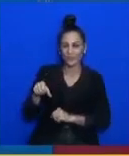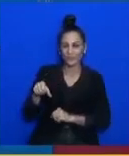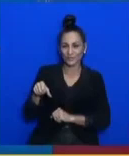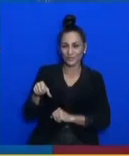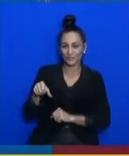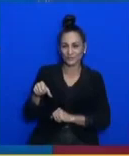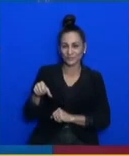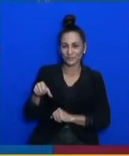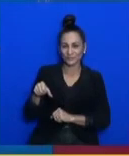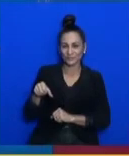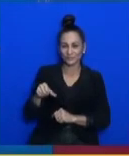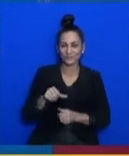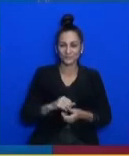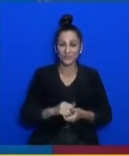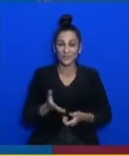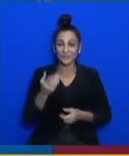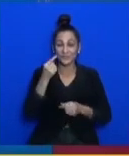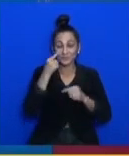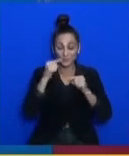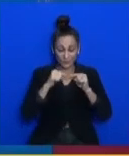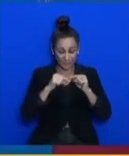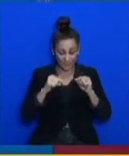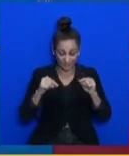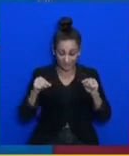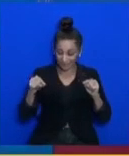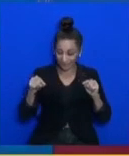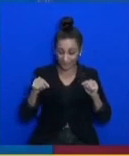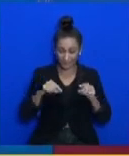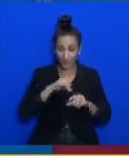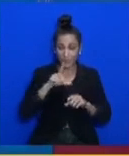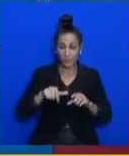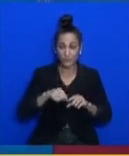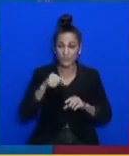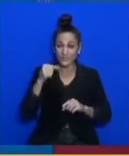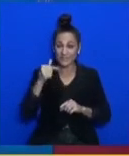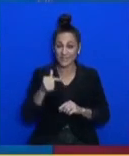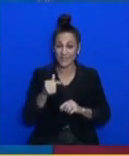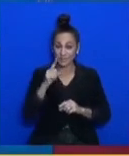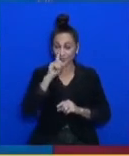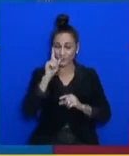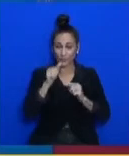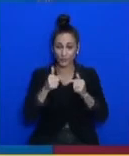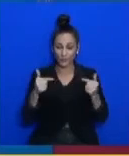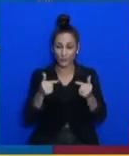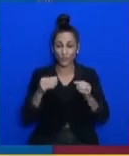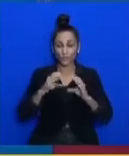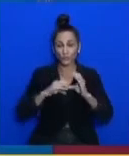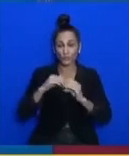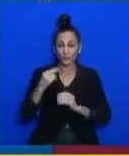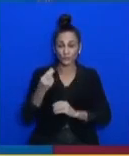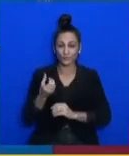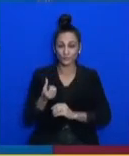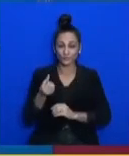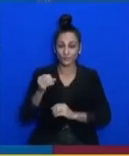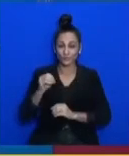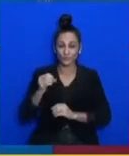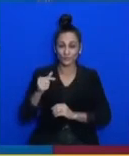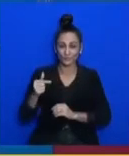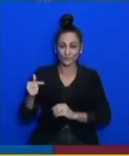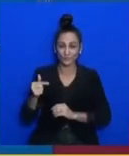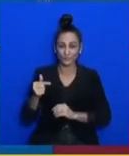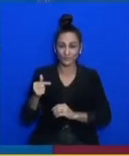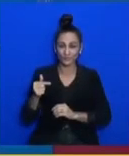base. E vamos confirmar então os sete números sorteados do dia de sorte, concurso